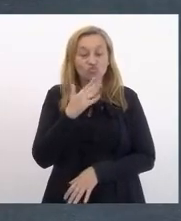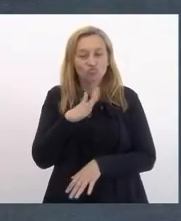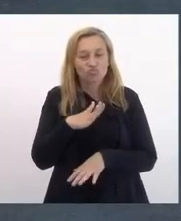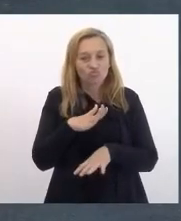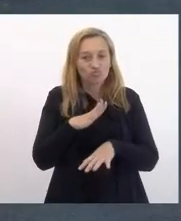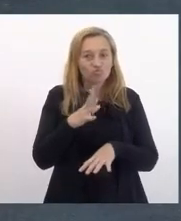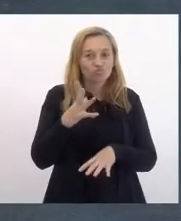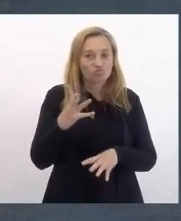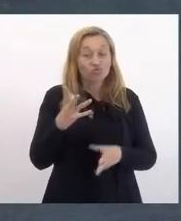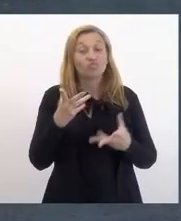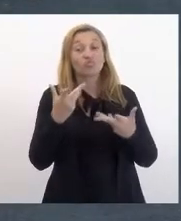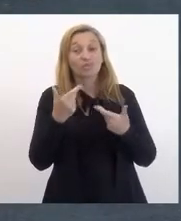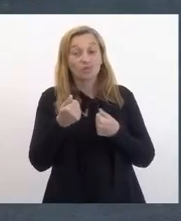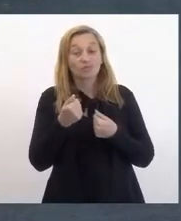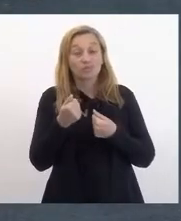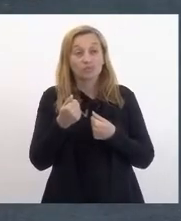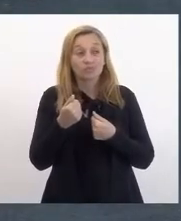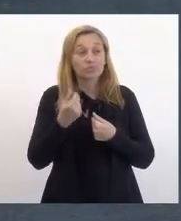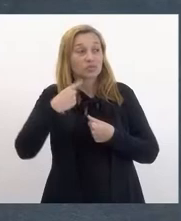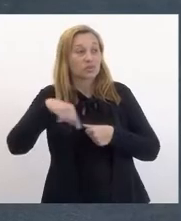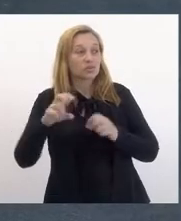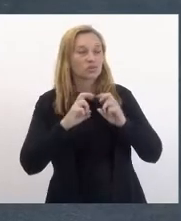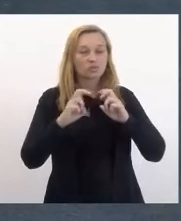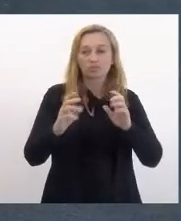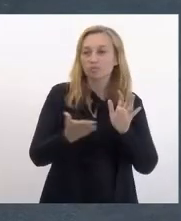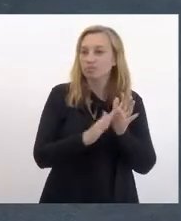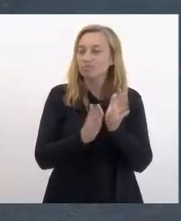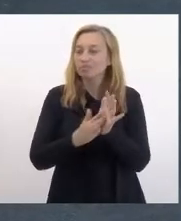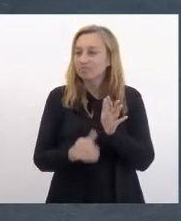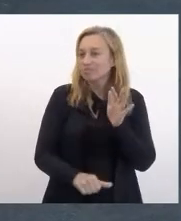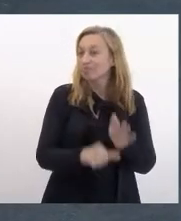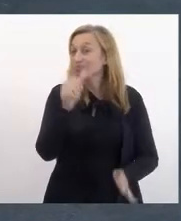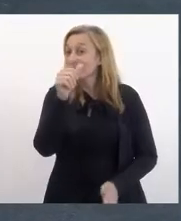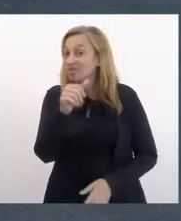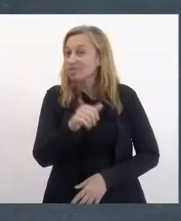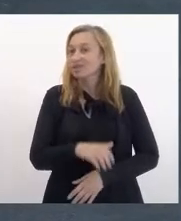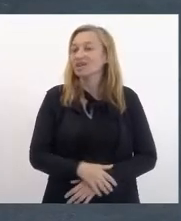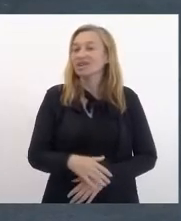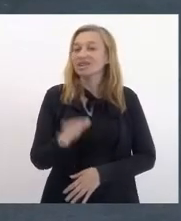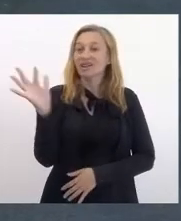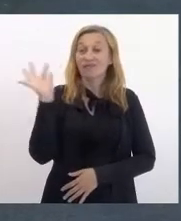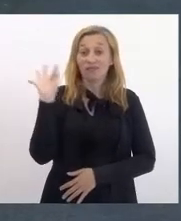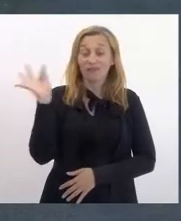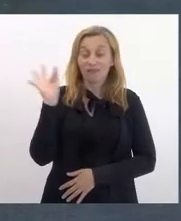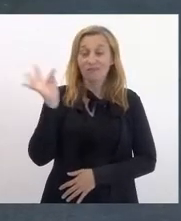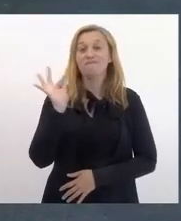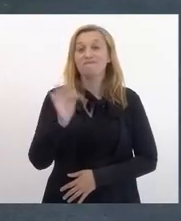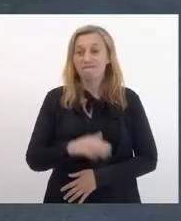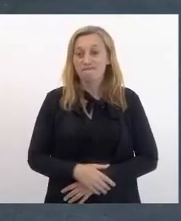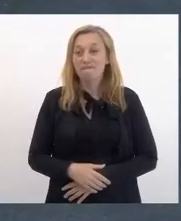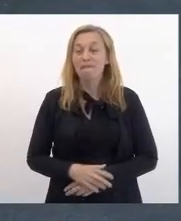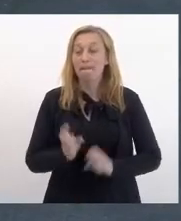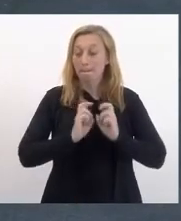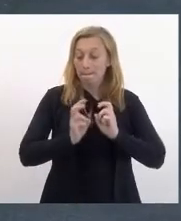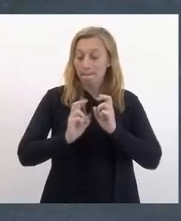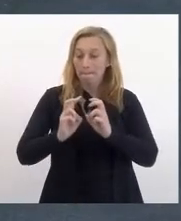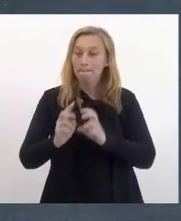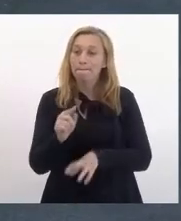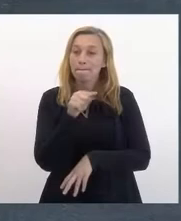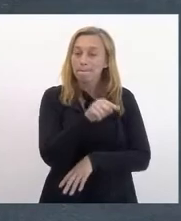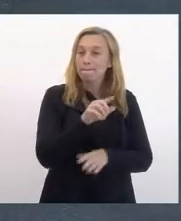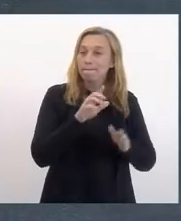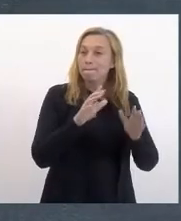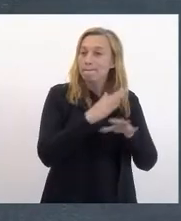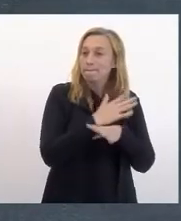que eu tive no samba, que foi quando eu fui ao trem do samba pela primeira vez, ainda na faculdade, pegamos o trem aqui no, na